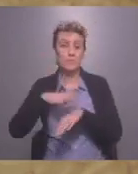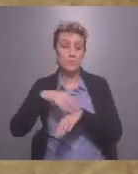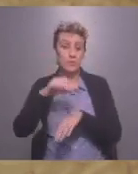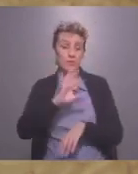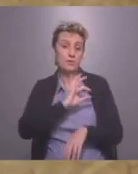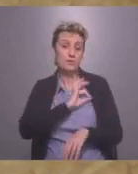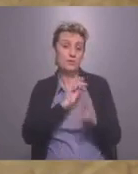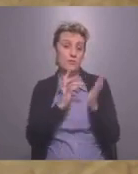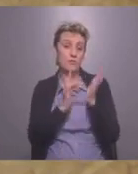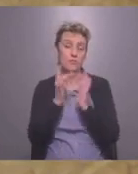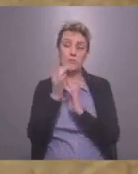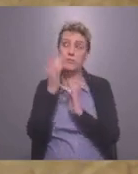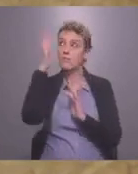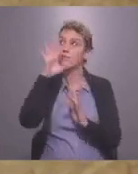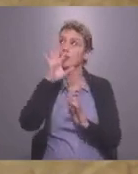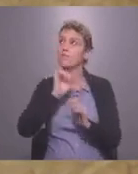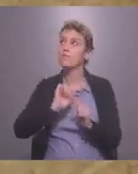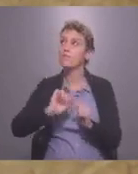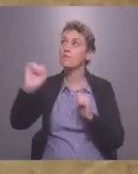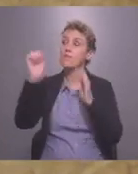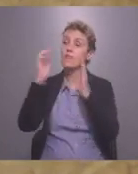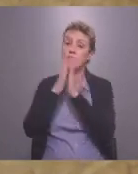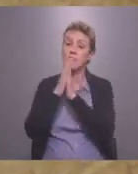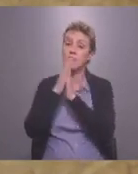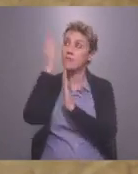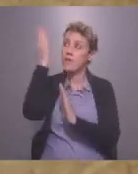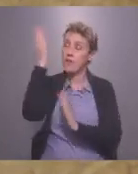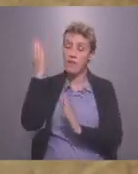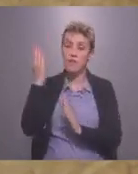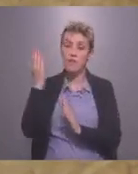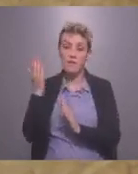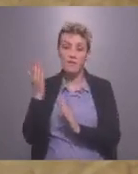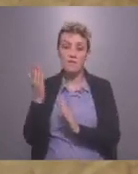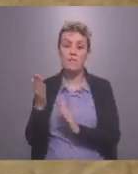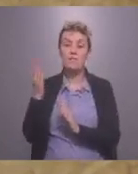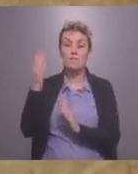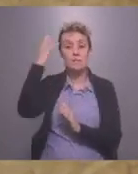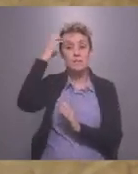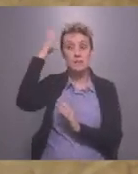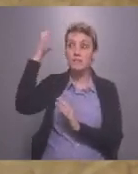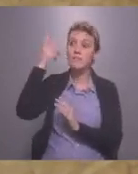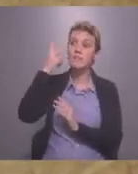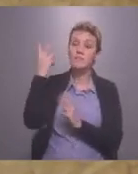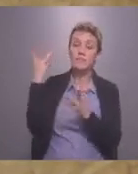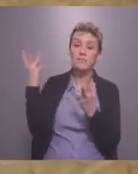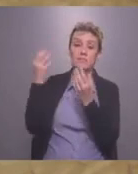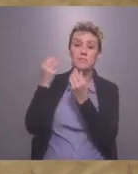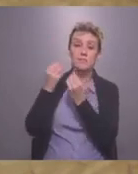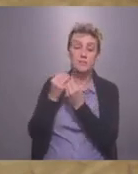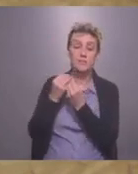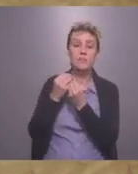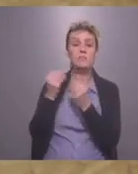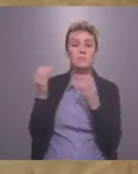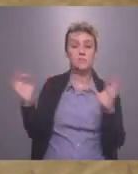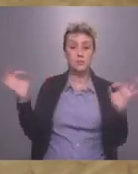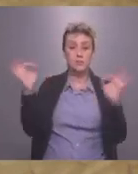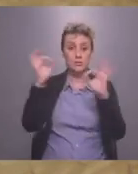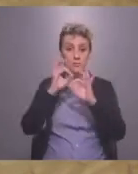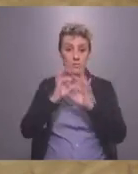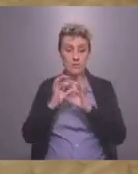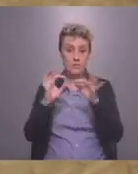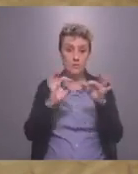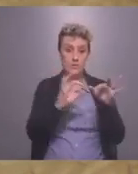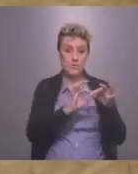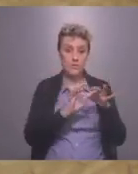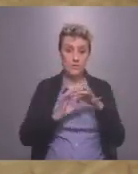nosso Senhor Jesus Cristo, vosso Filho, que é Deus, e convosco vive e reina na unidade do Espírito